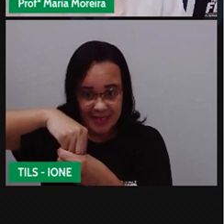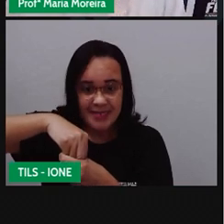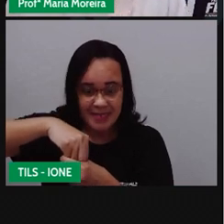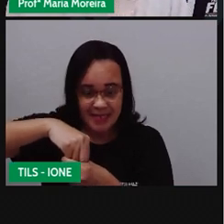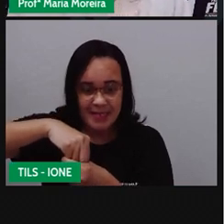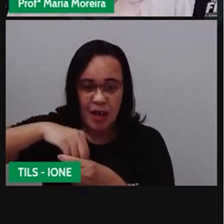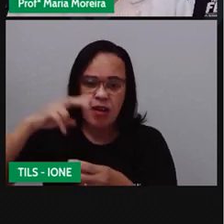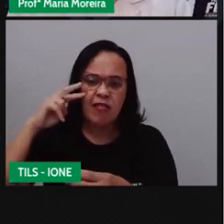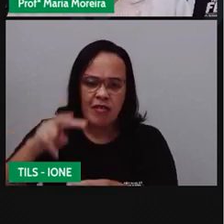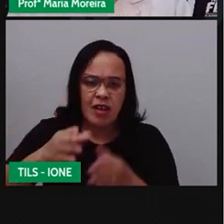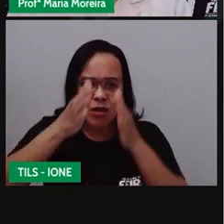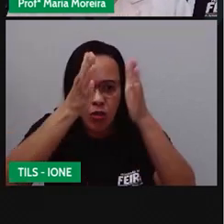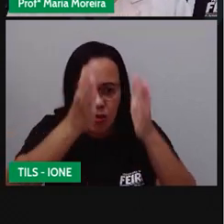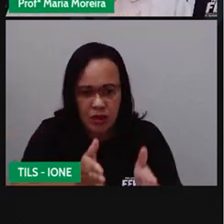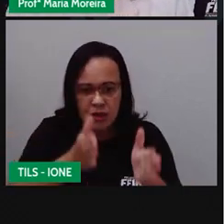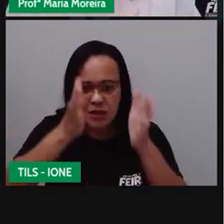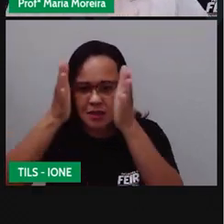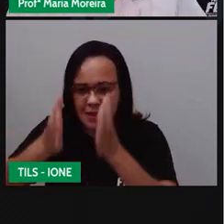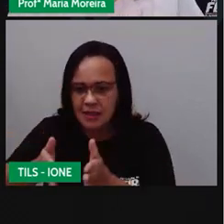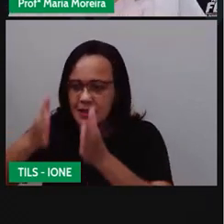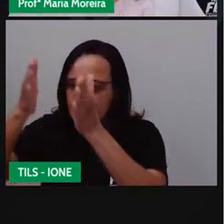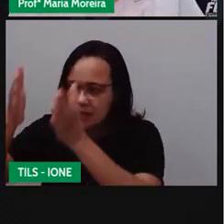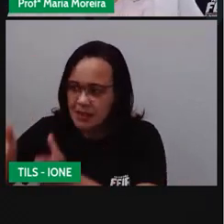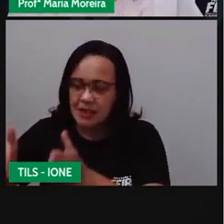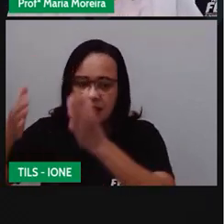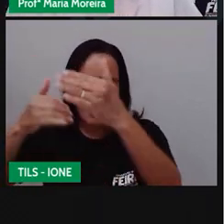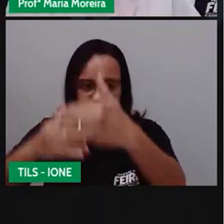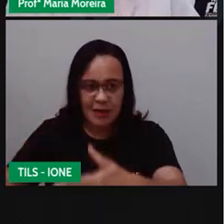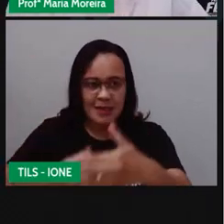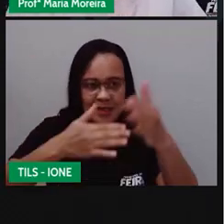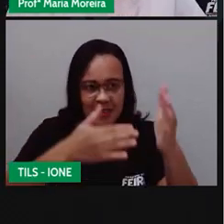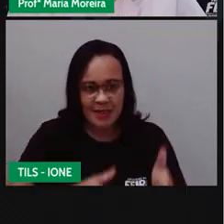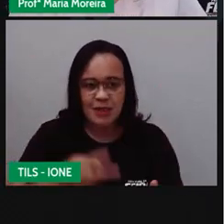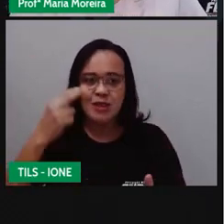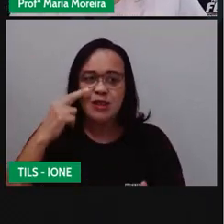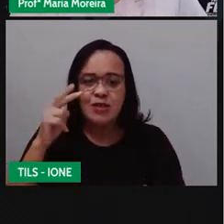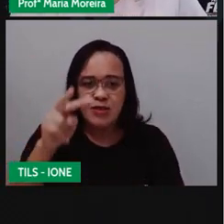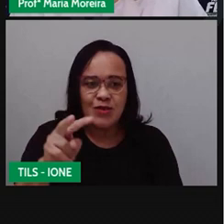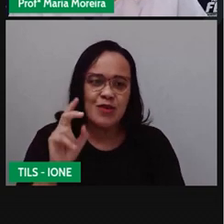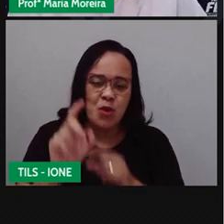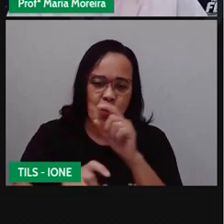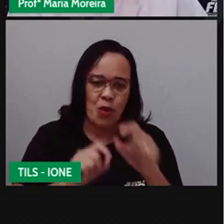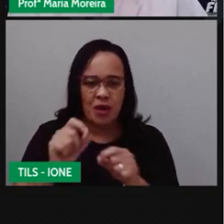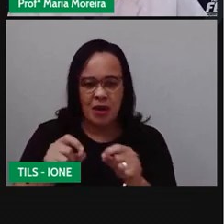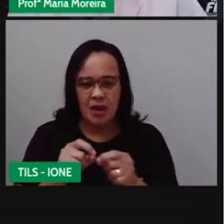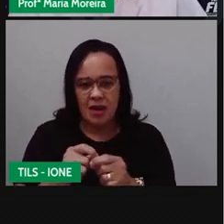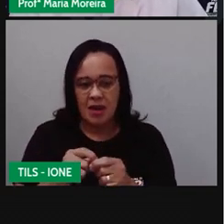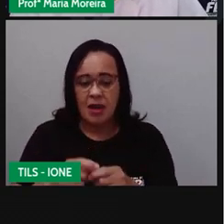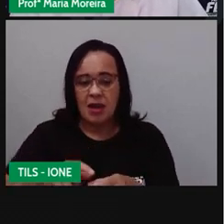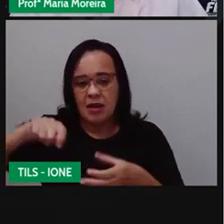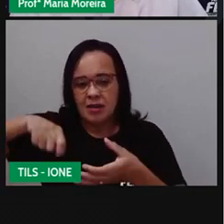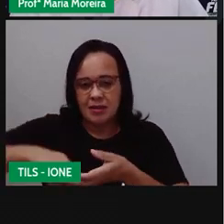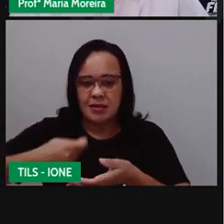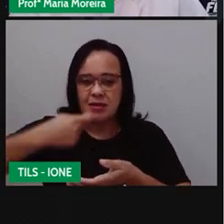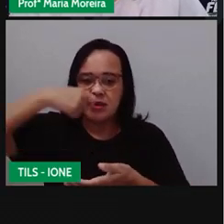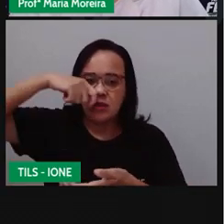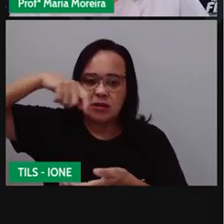e colunas? Já observou isso? Pois é, olha só isso aqui, né? Uma plaquinha de iogurte. E aí temos aqui,